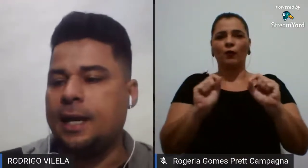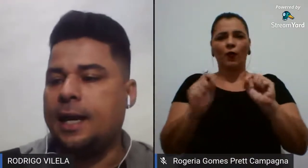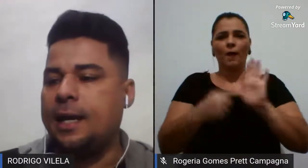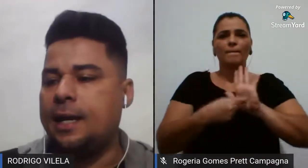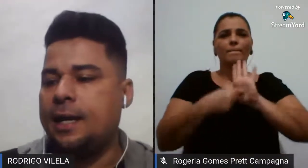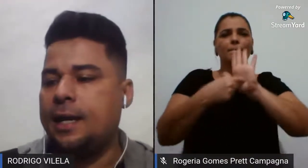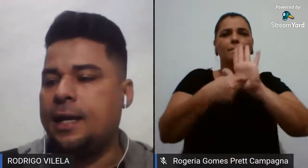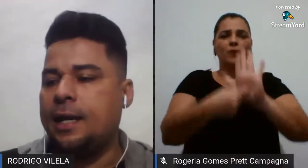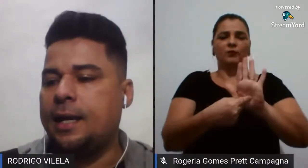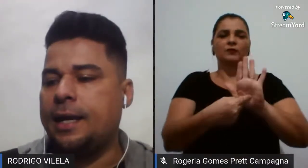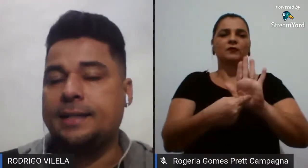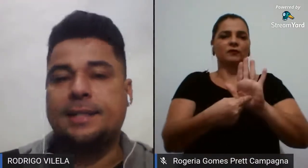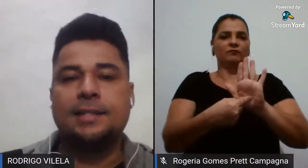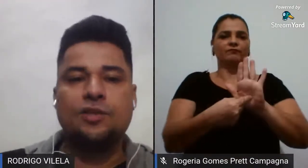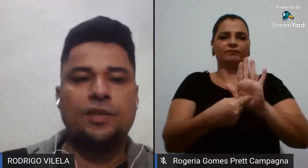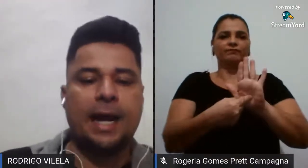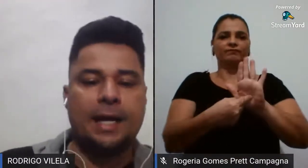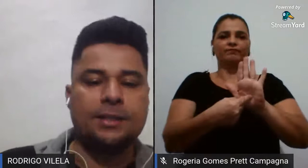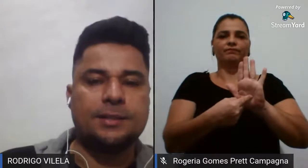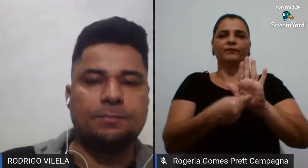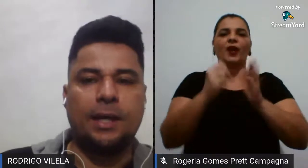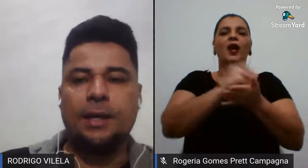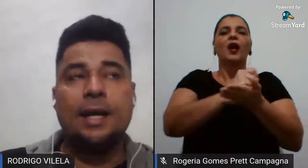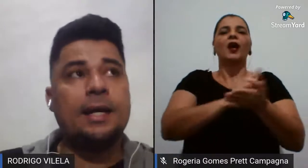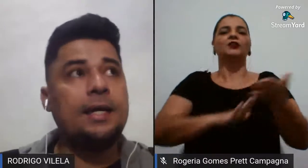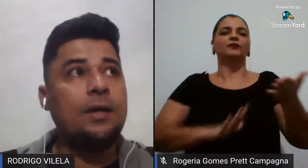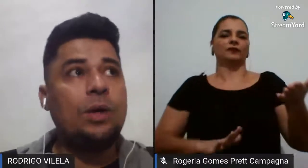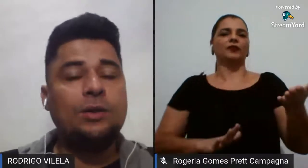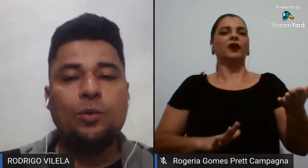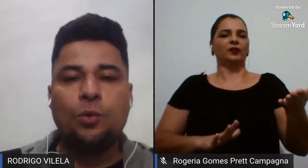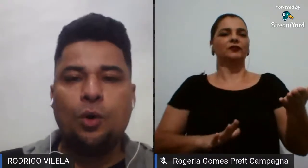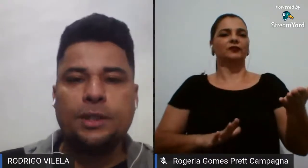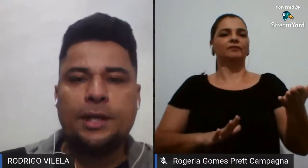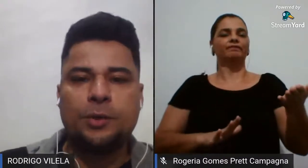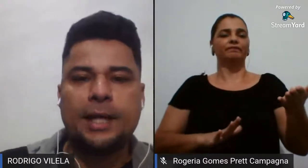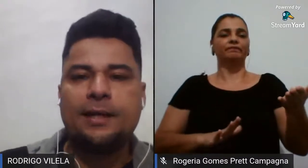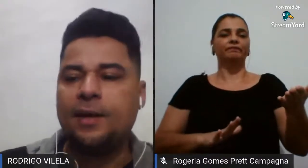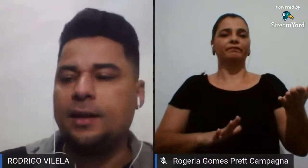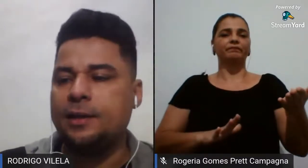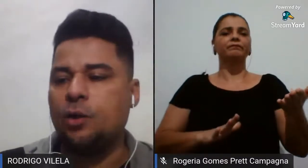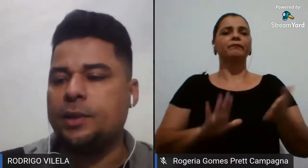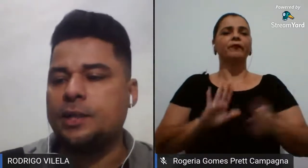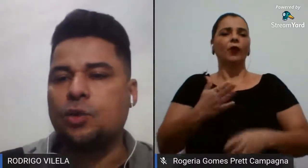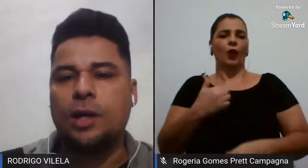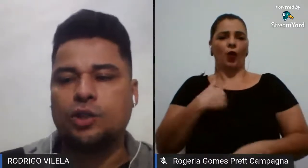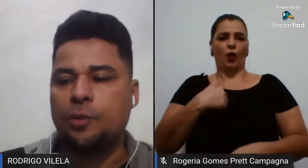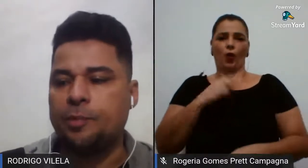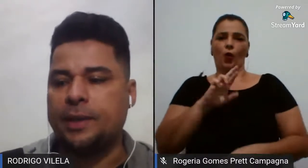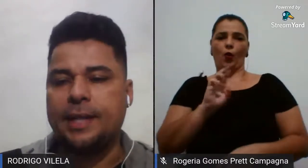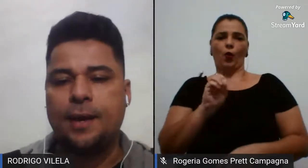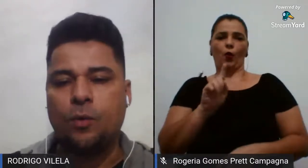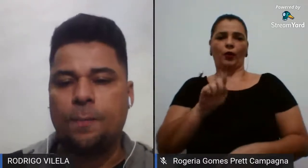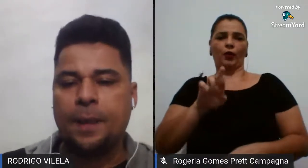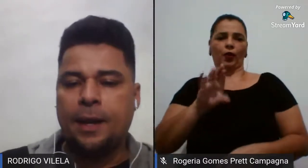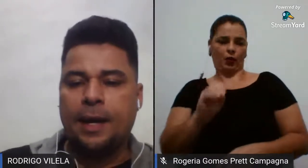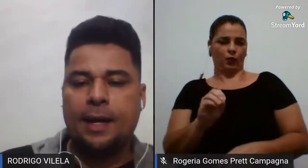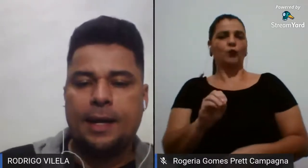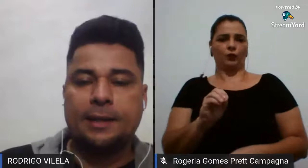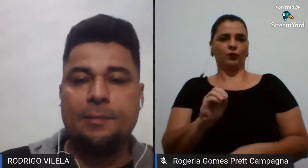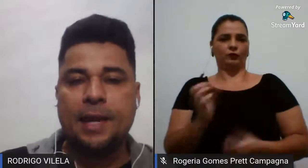evidência essas atividades, né? E quando o Rodrigo está aqui falando em nome da Escola Job